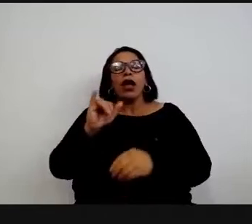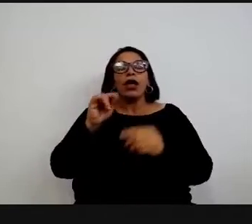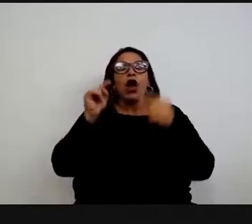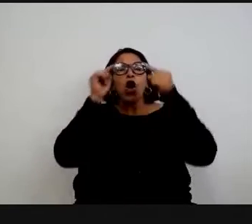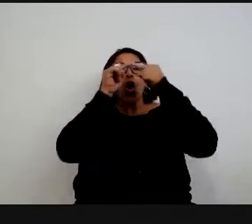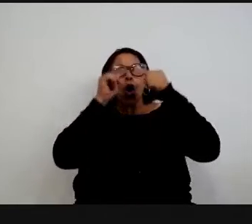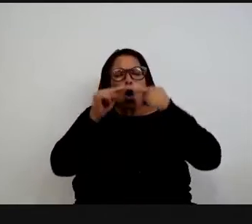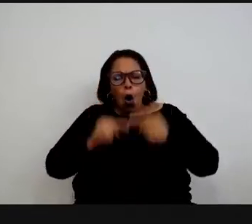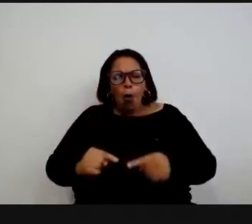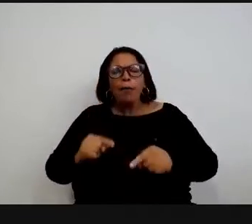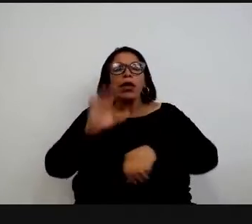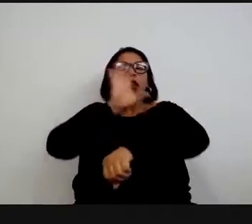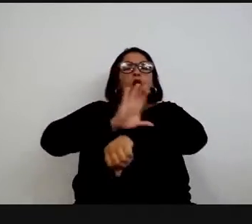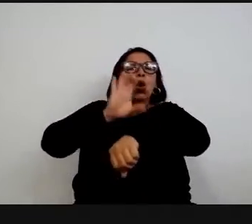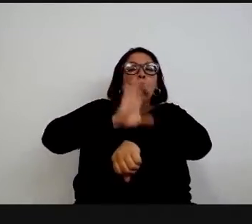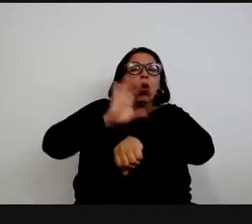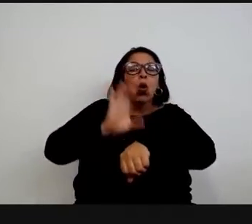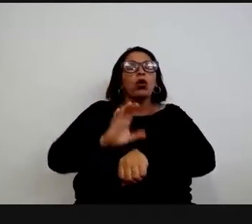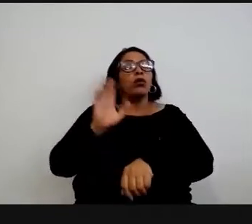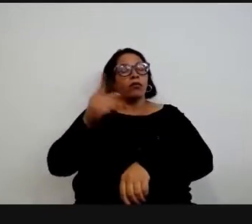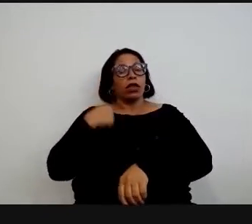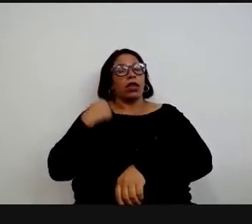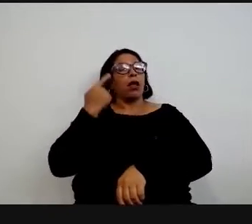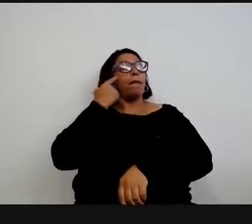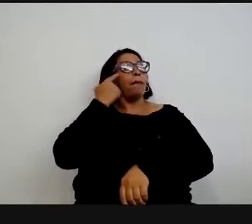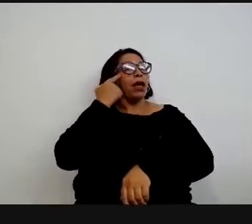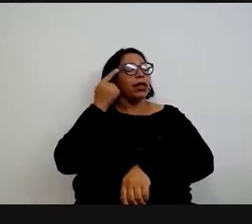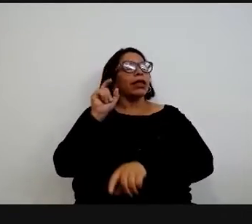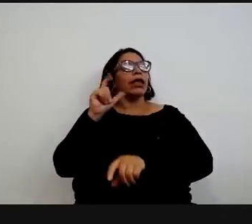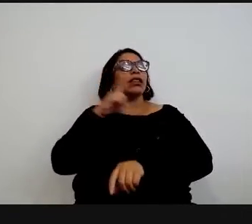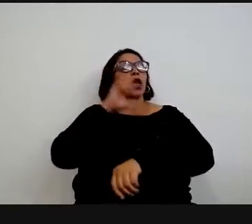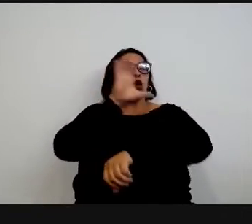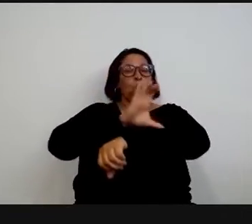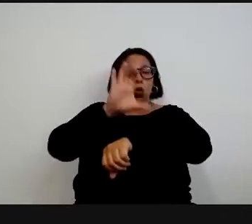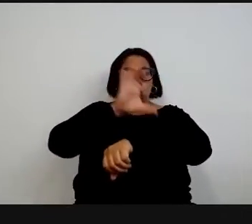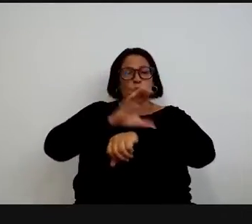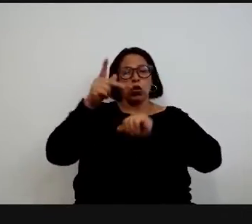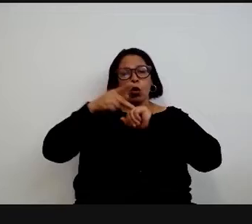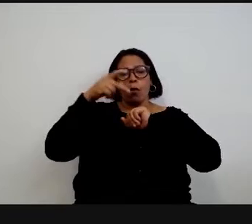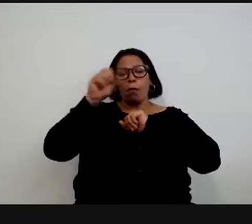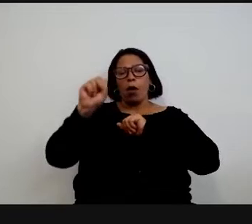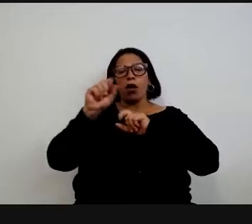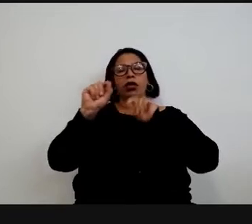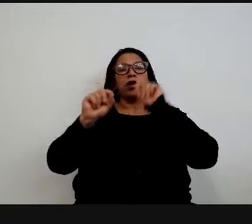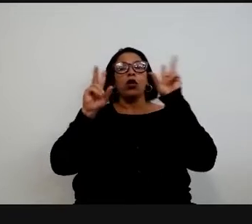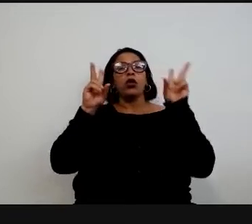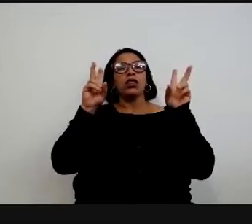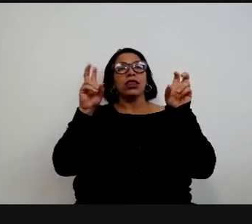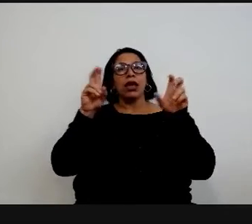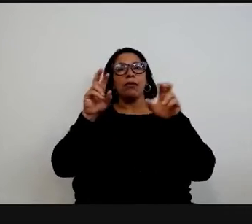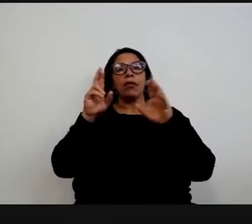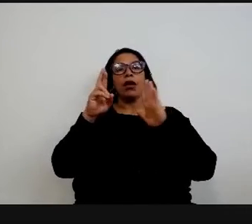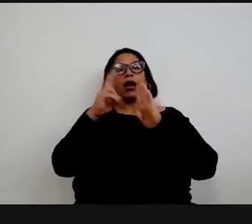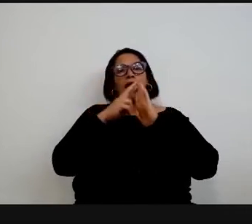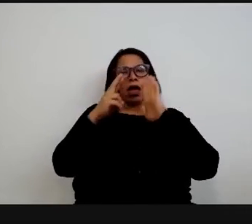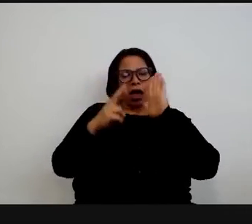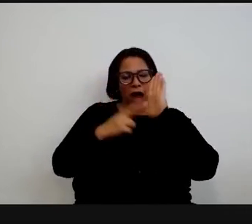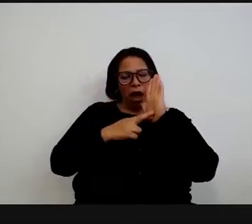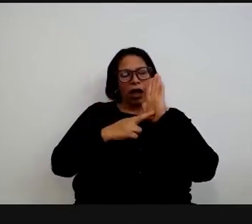se encaixar naqueles cursos, porque, para vocês terem uma ideia, a gente tem um curso de pós-graduação em andamento que é de